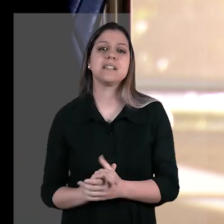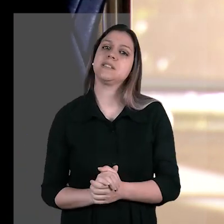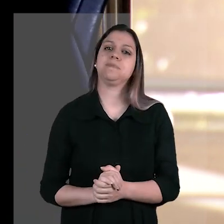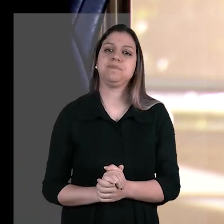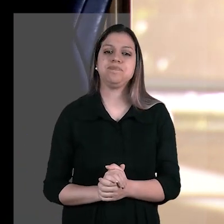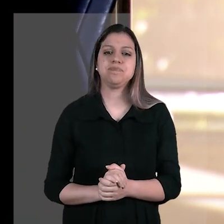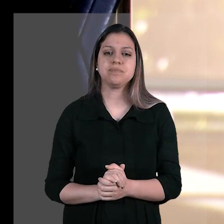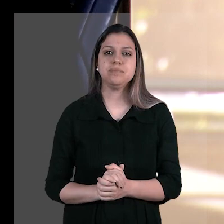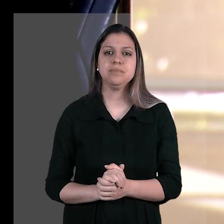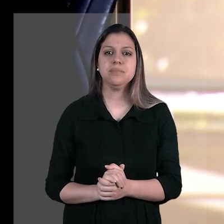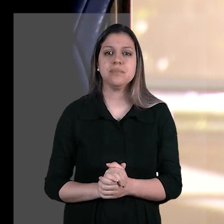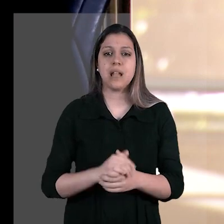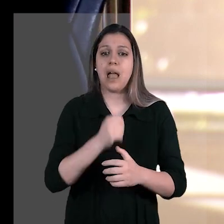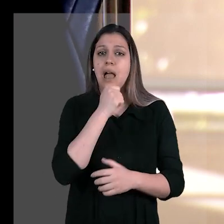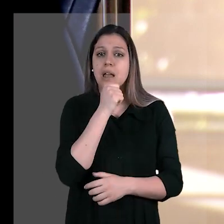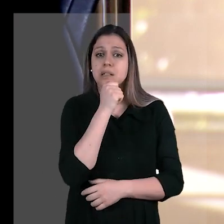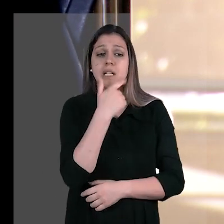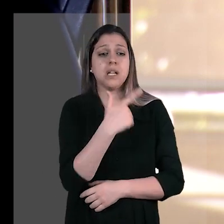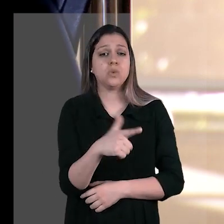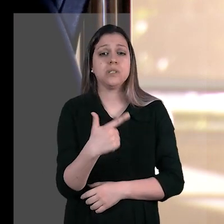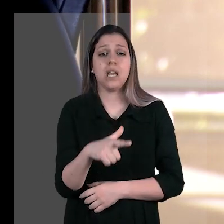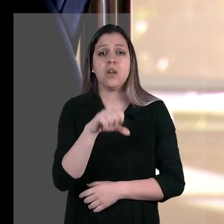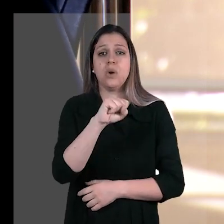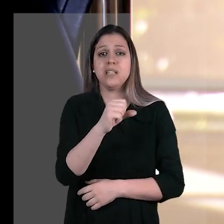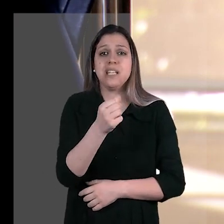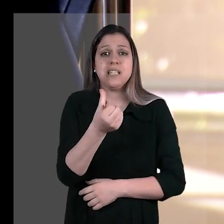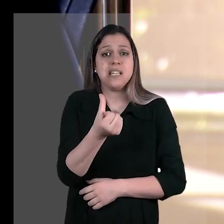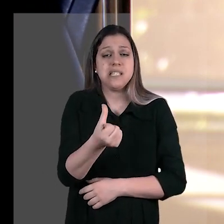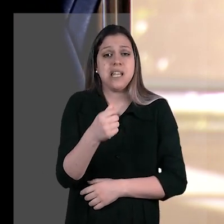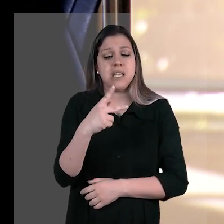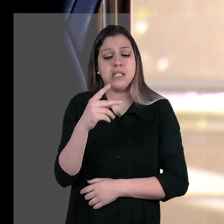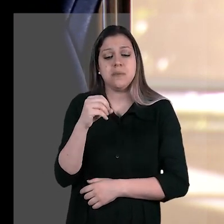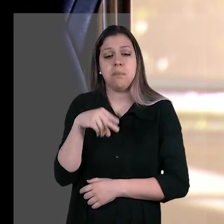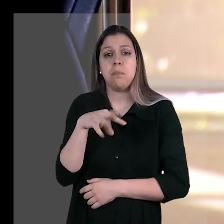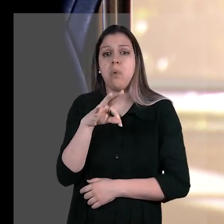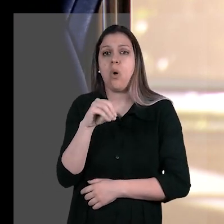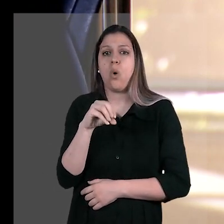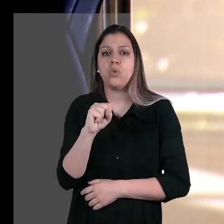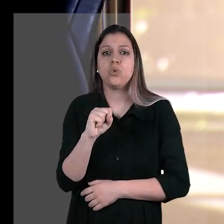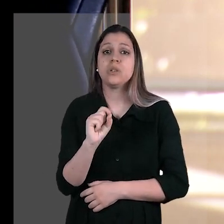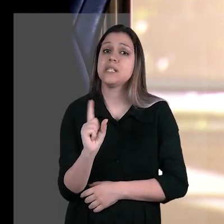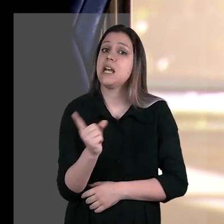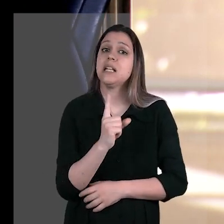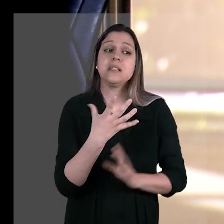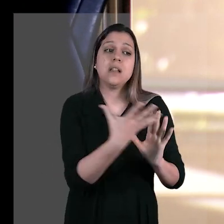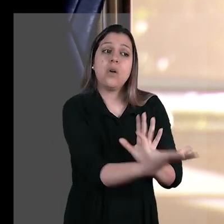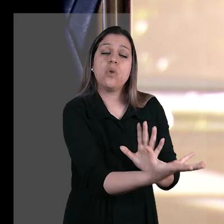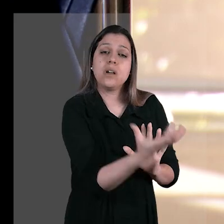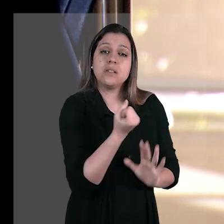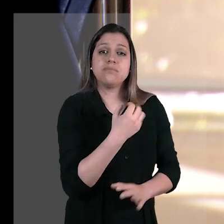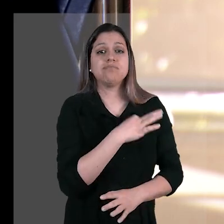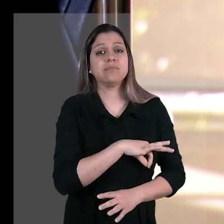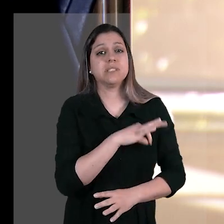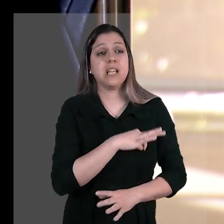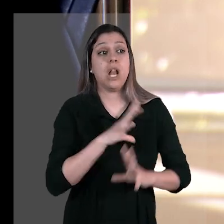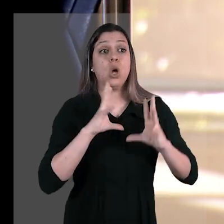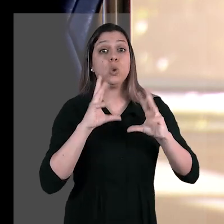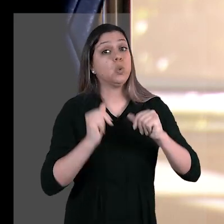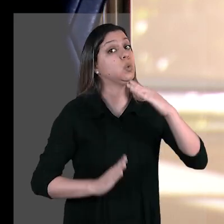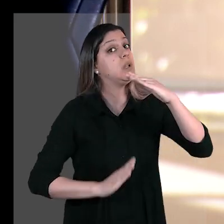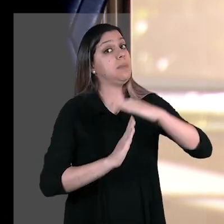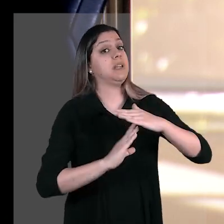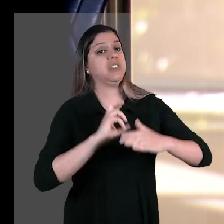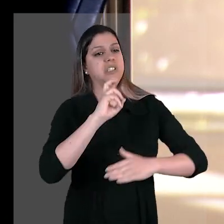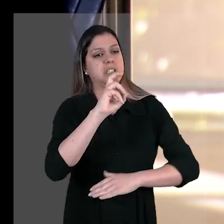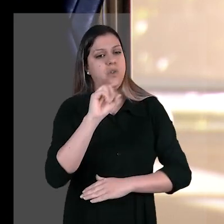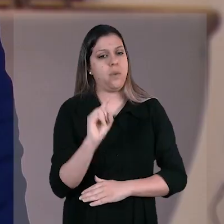não ter atingido os 86 pontos, ela não vai pegar a integralidade do teto, que é os